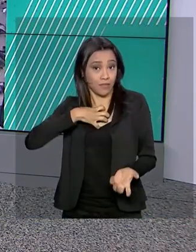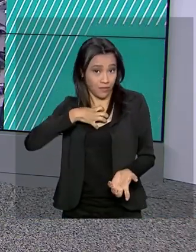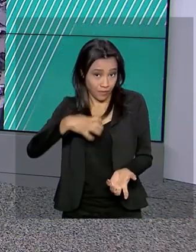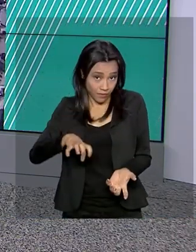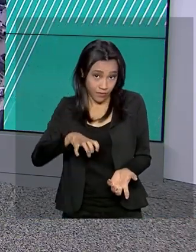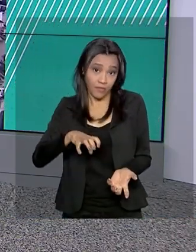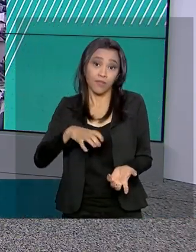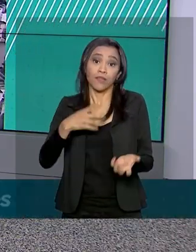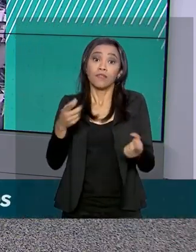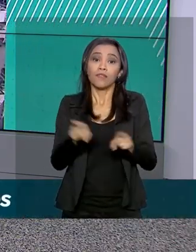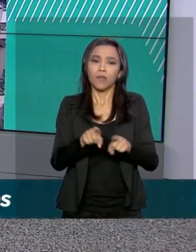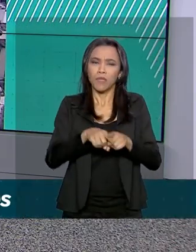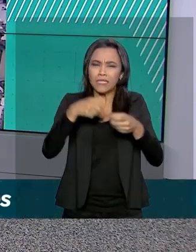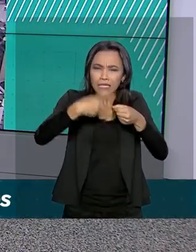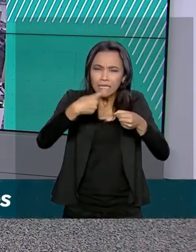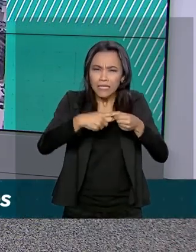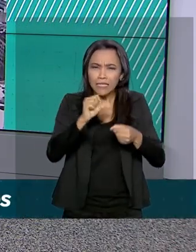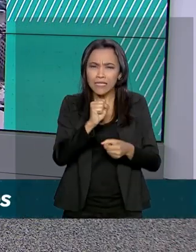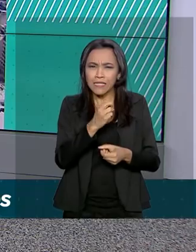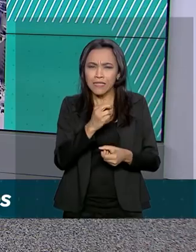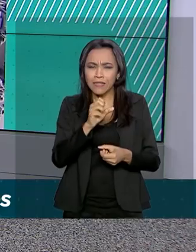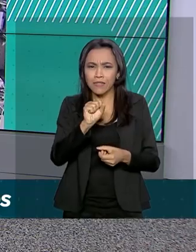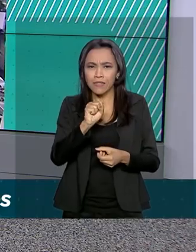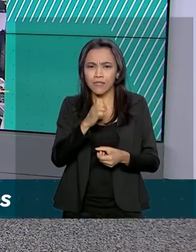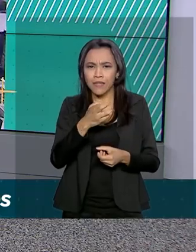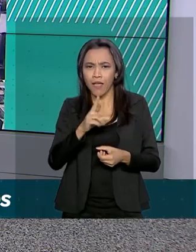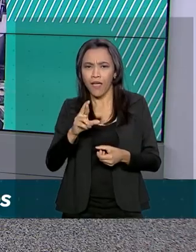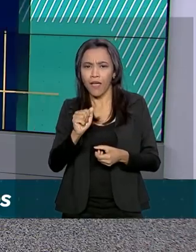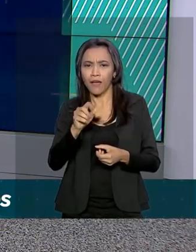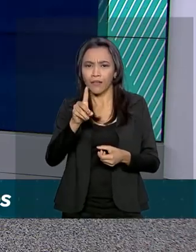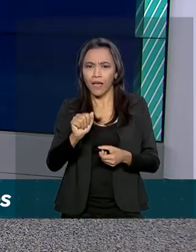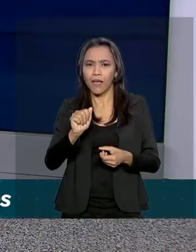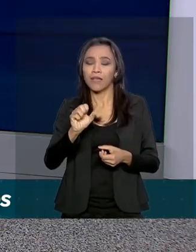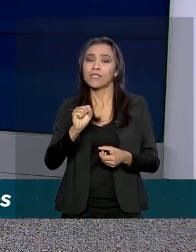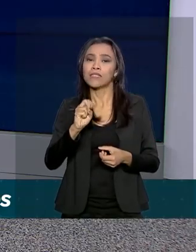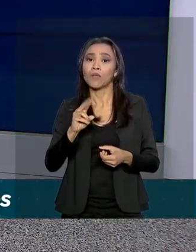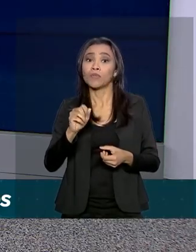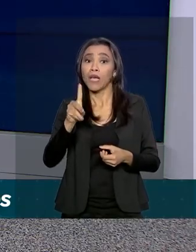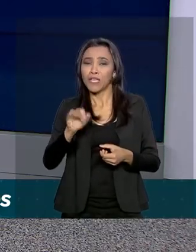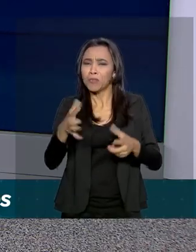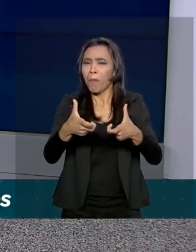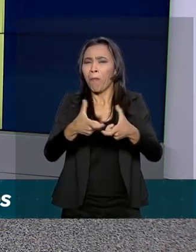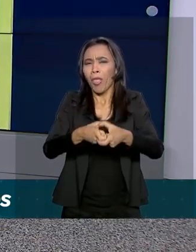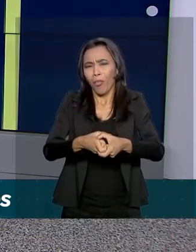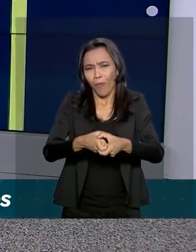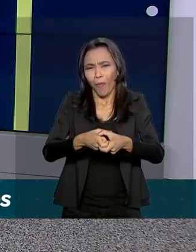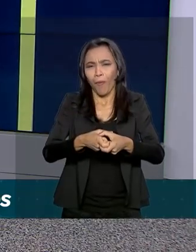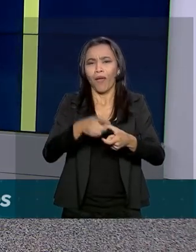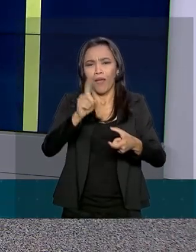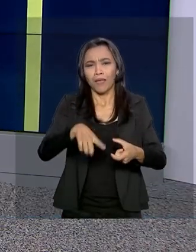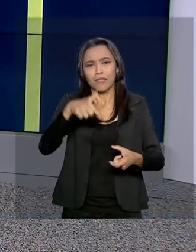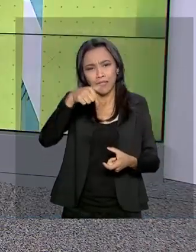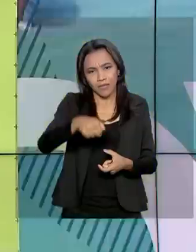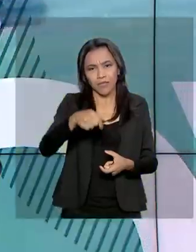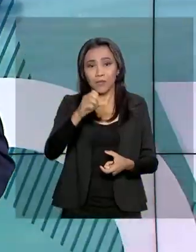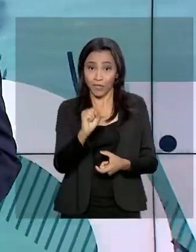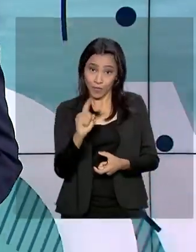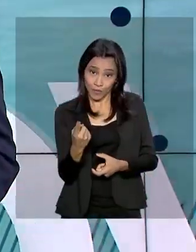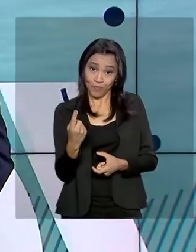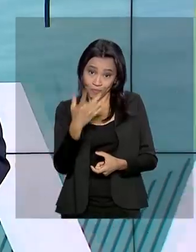Serra da Saudade, em Minas Gerais, é o município brasileiro com a menor população, 781 habitantes.